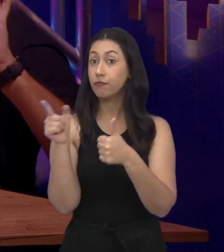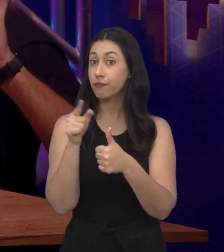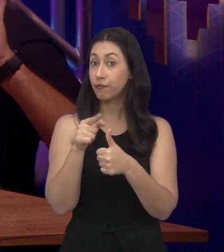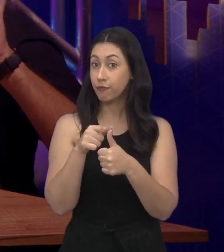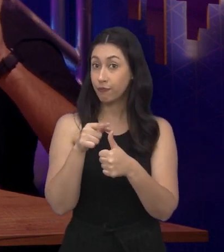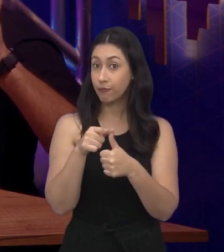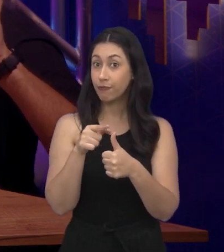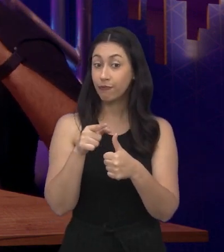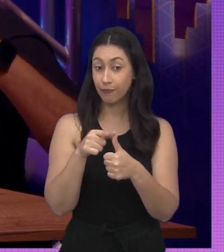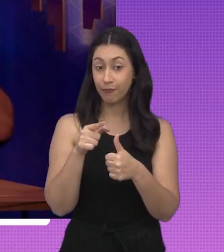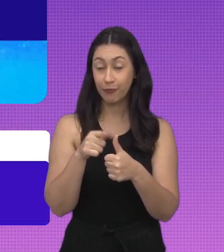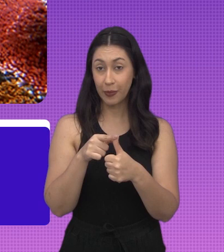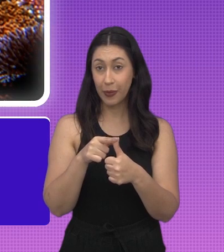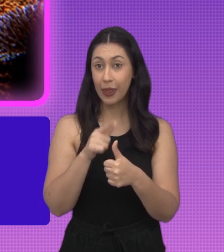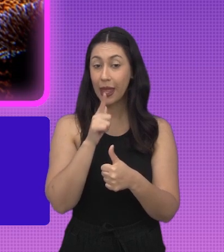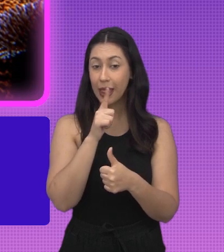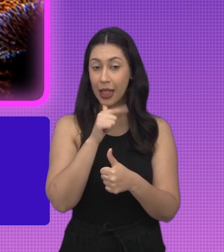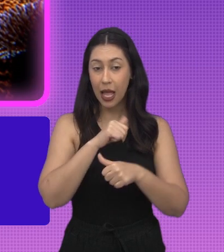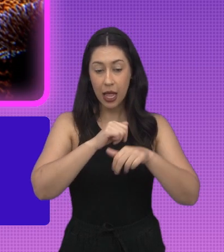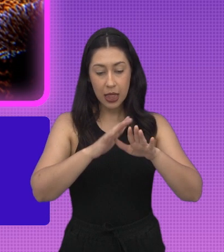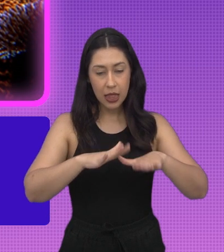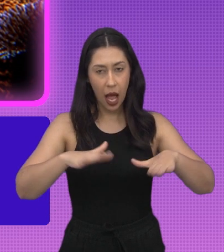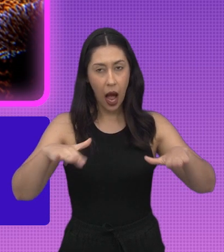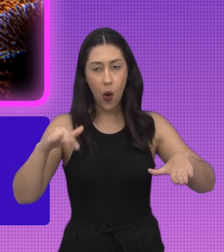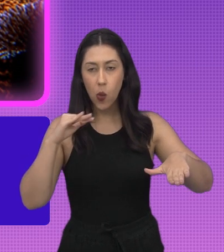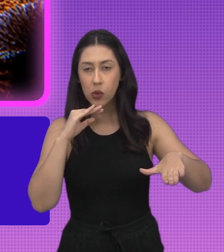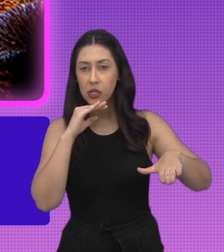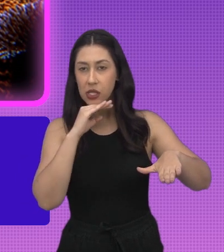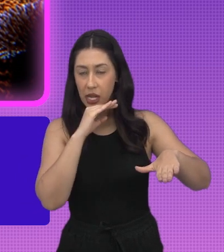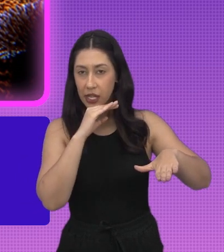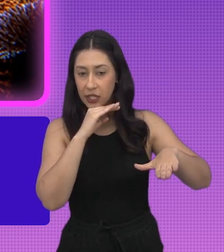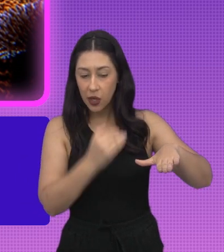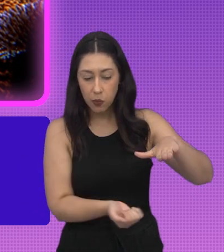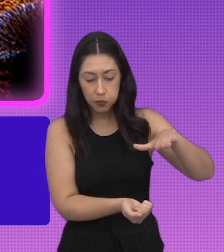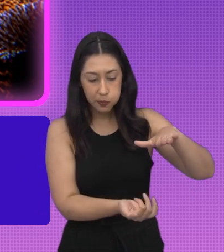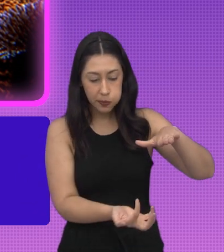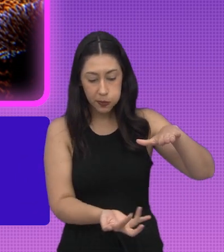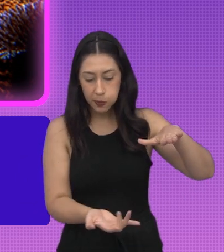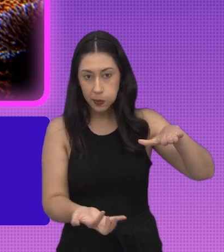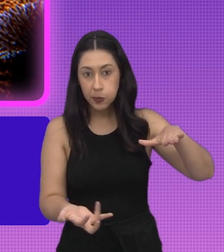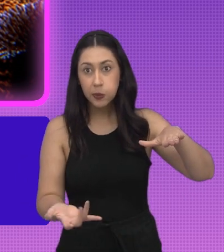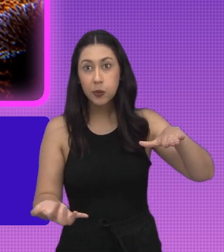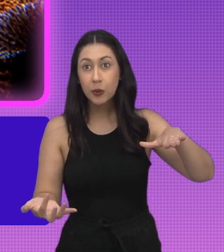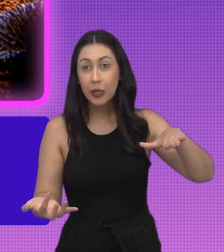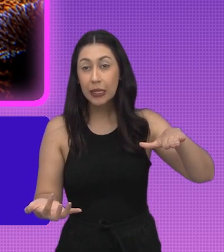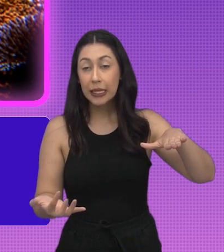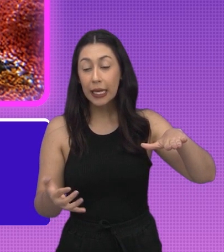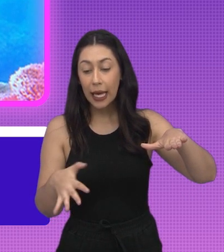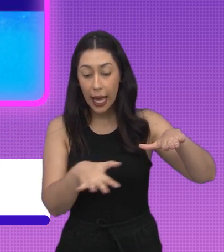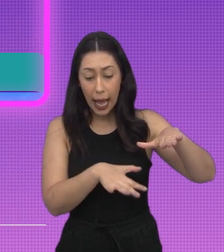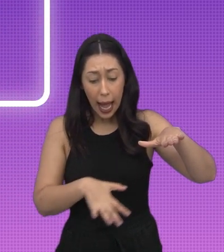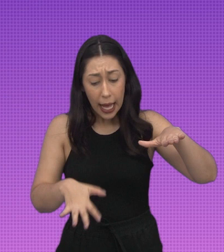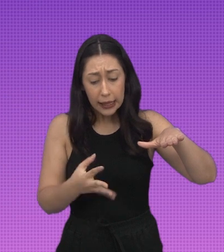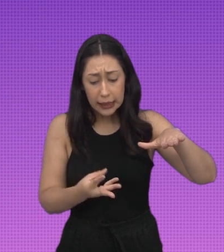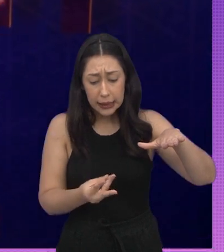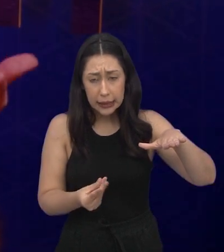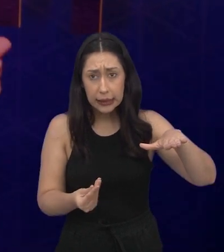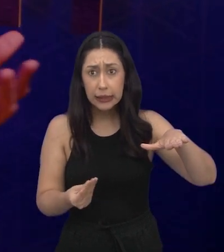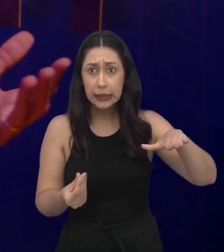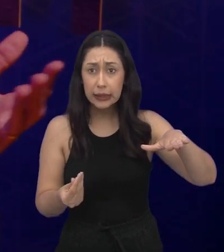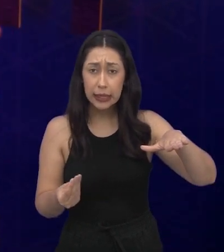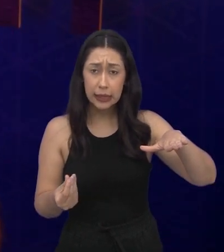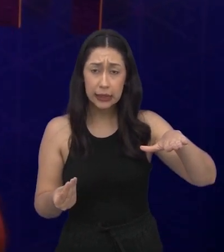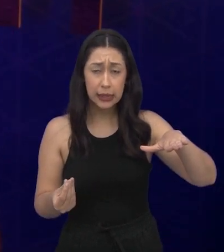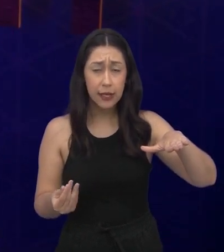são, primeiro, os corais de águas quentes, E esses corais, eles são super sensíveis.